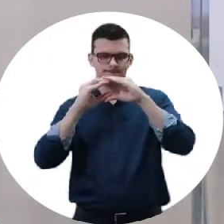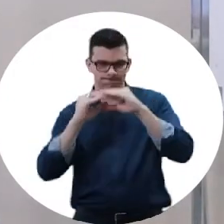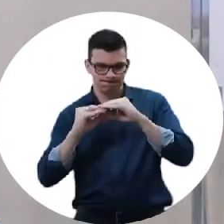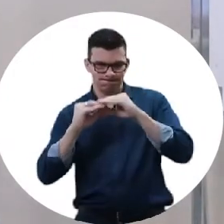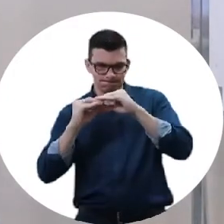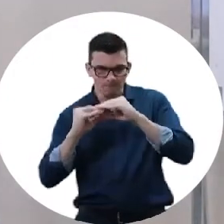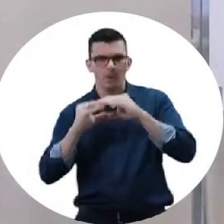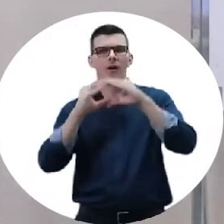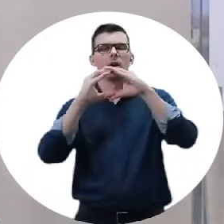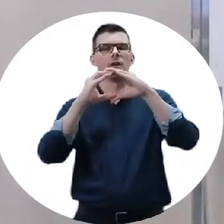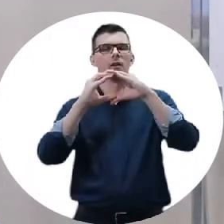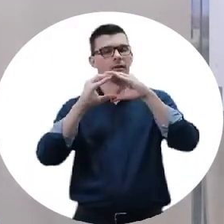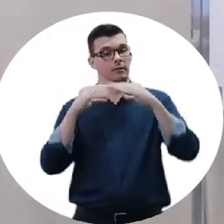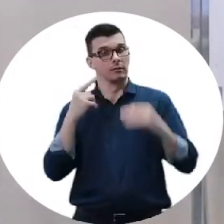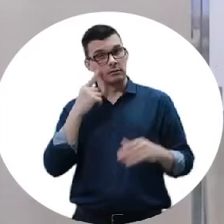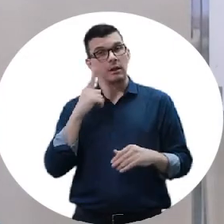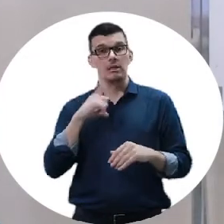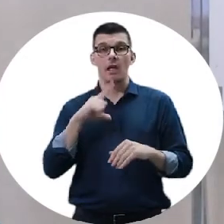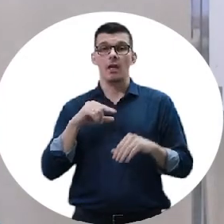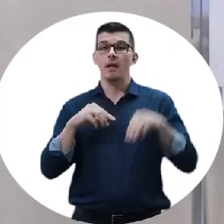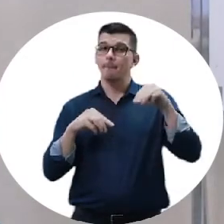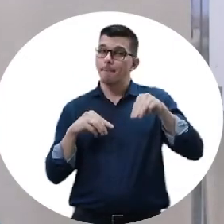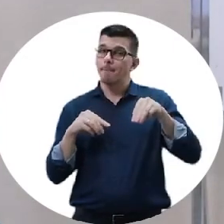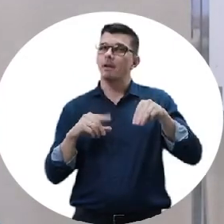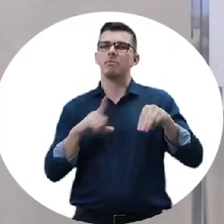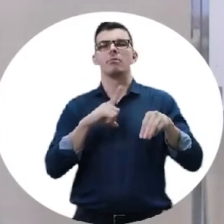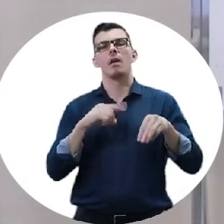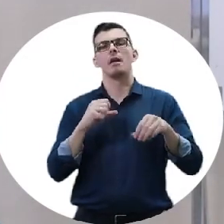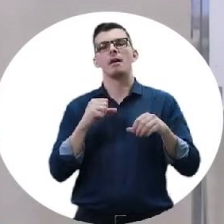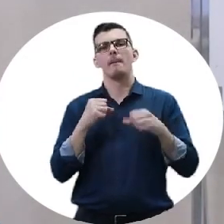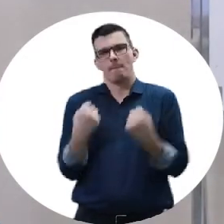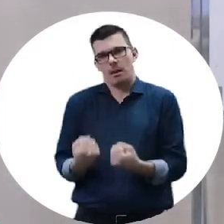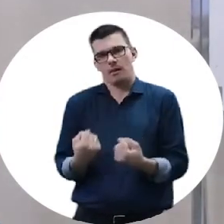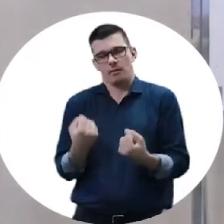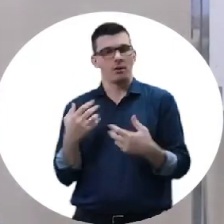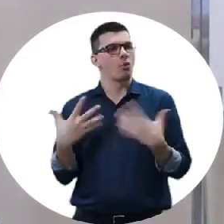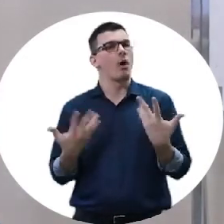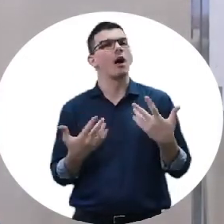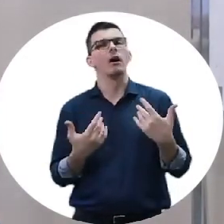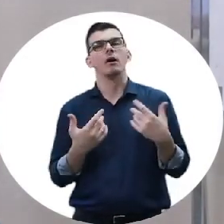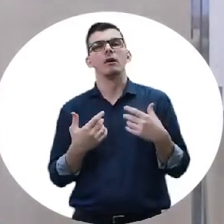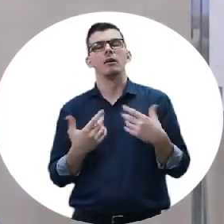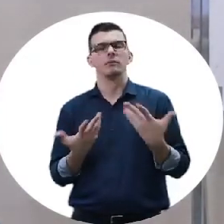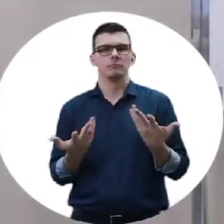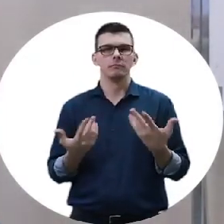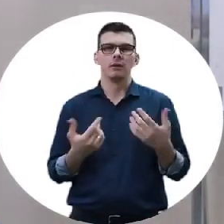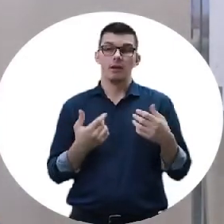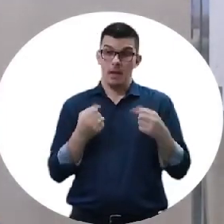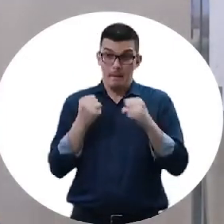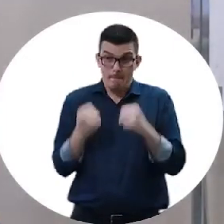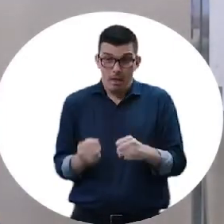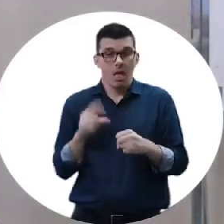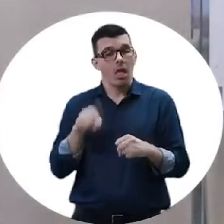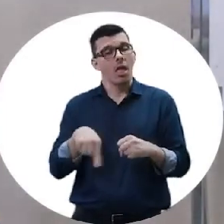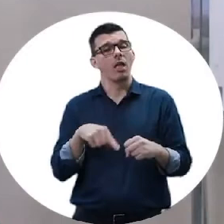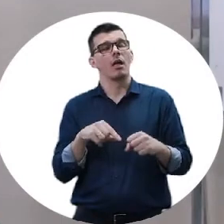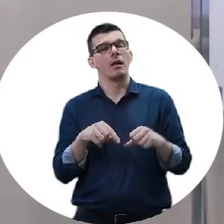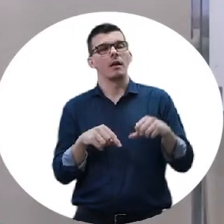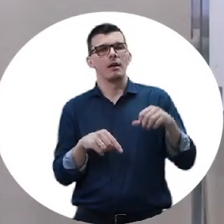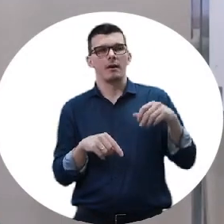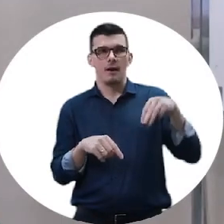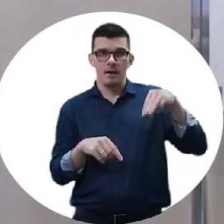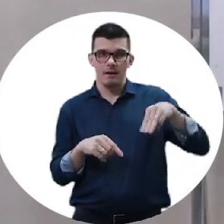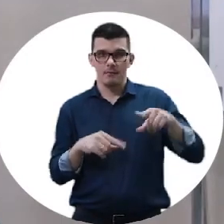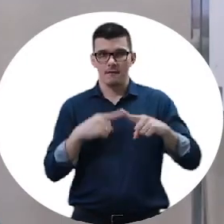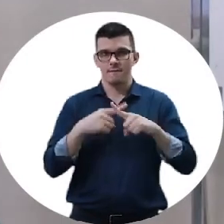Se tem massa, tem o peso. Quanto que vale o peso? O peso é a massa vezes a aceleração da gravidade.